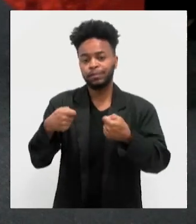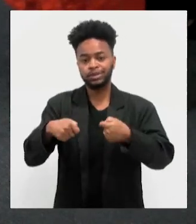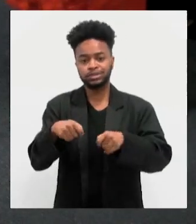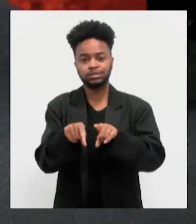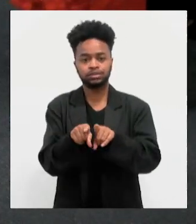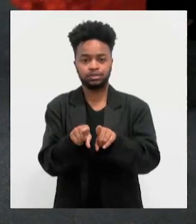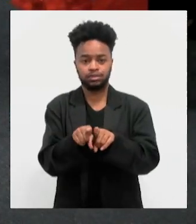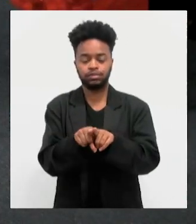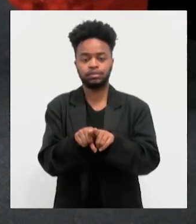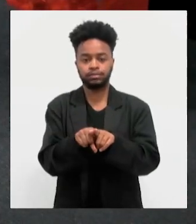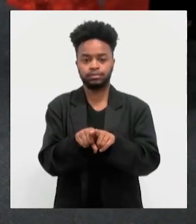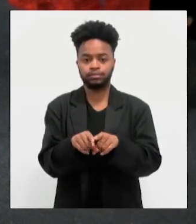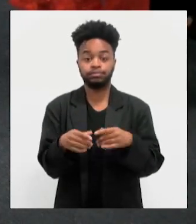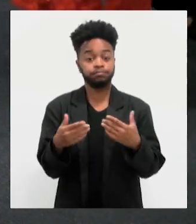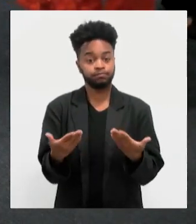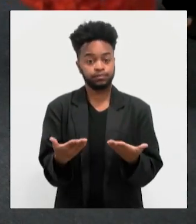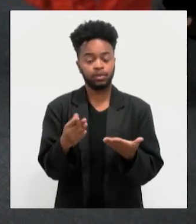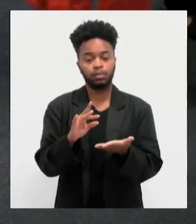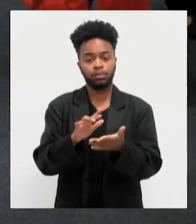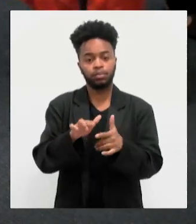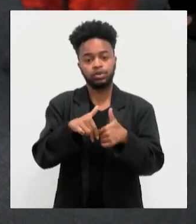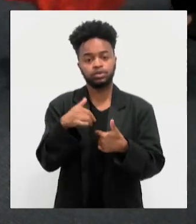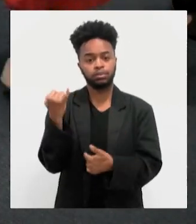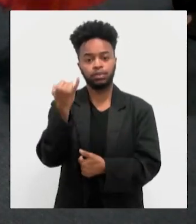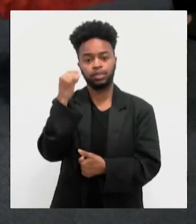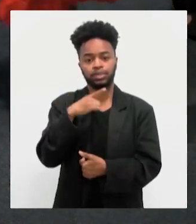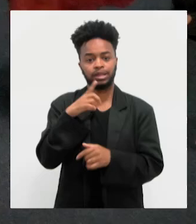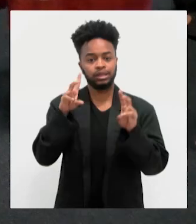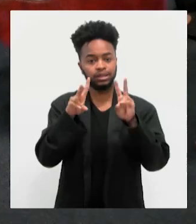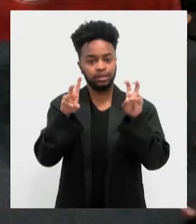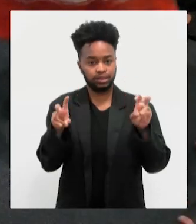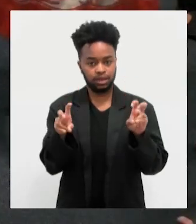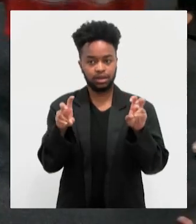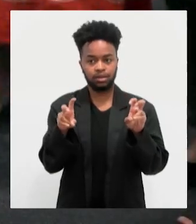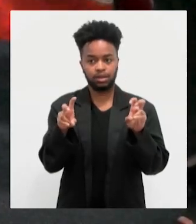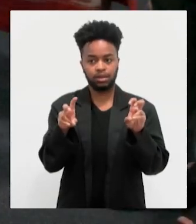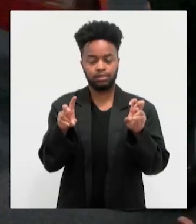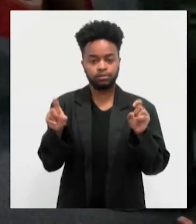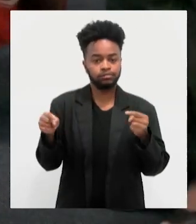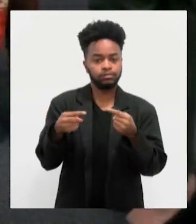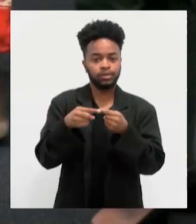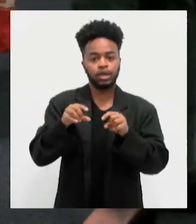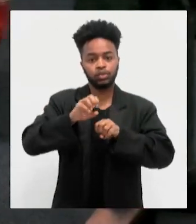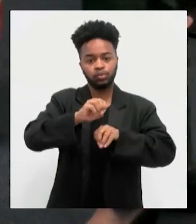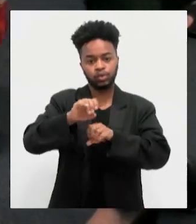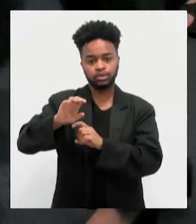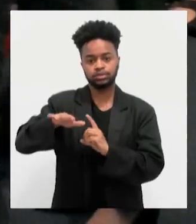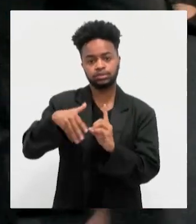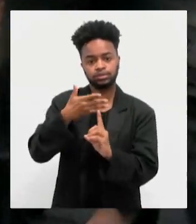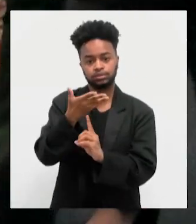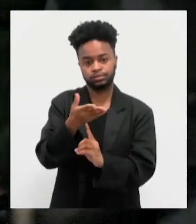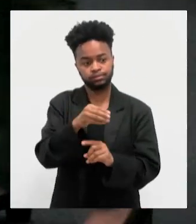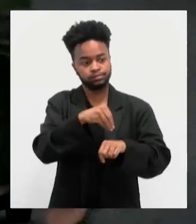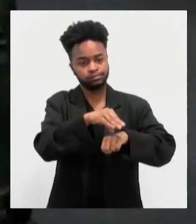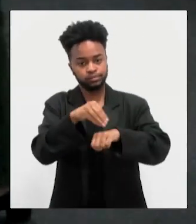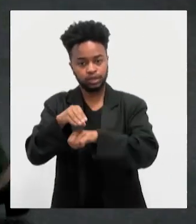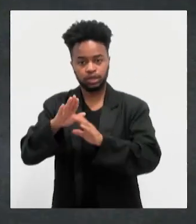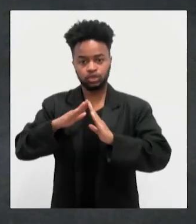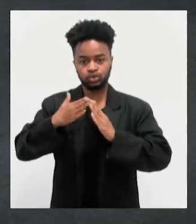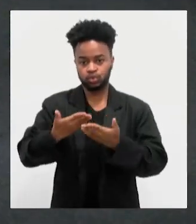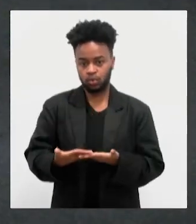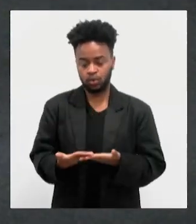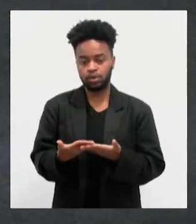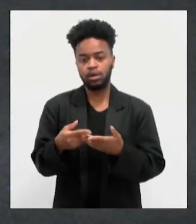não é? E aí a importância de ter um tema que vai da educação ambiental para as escolas,